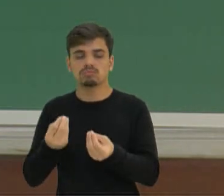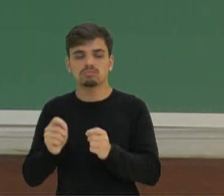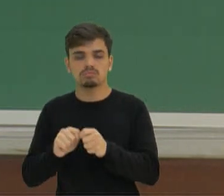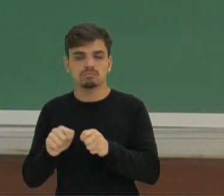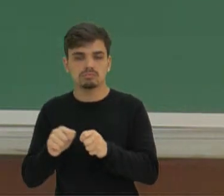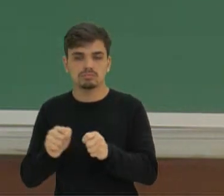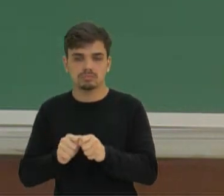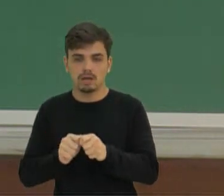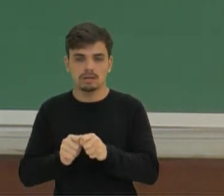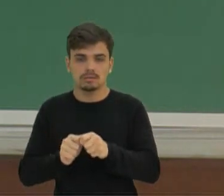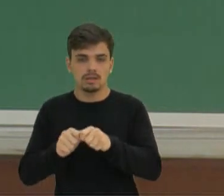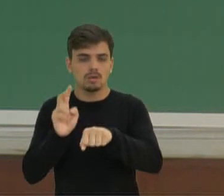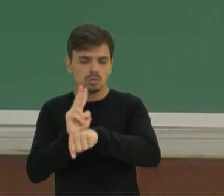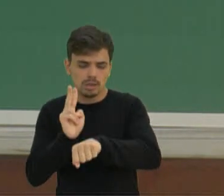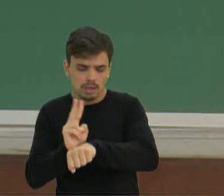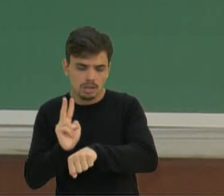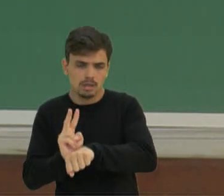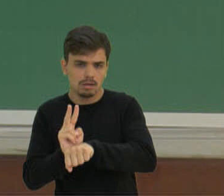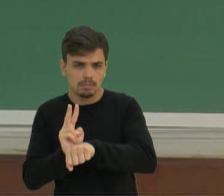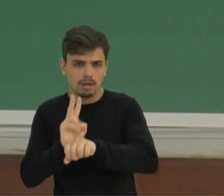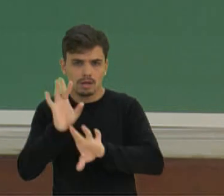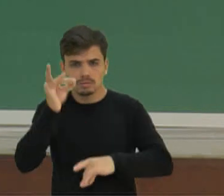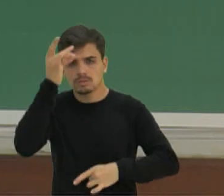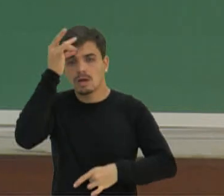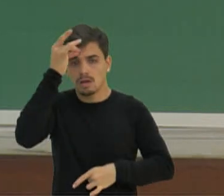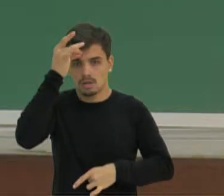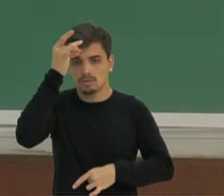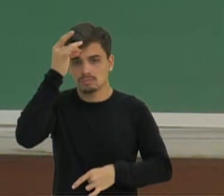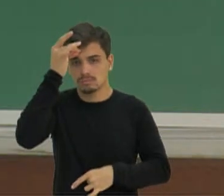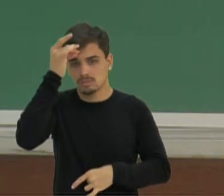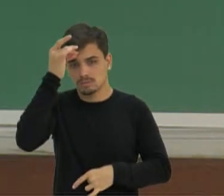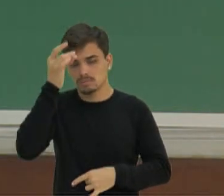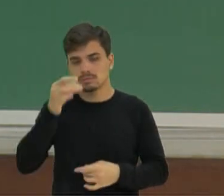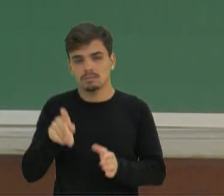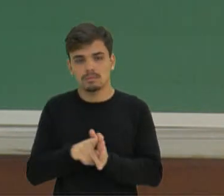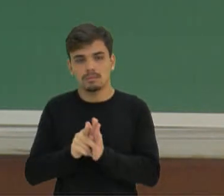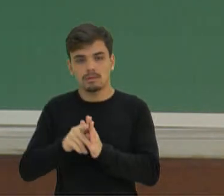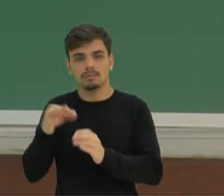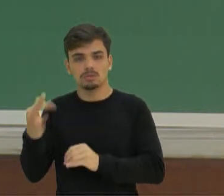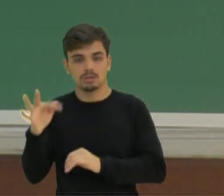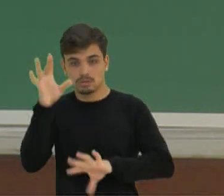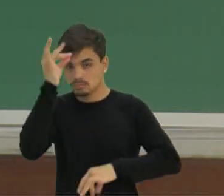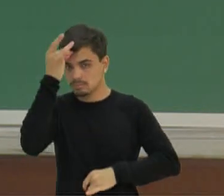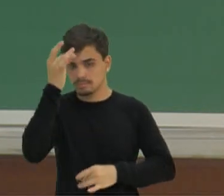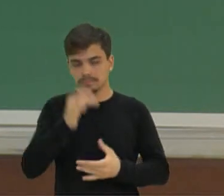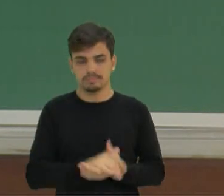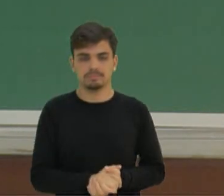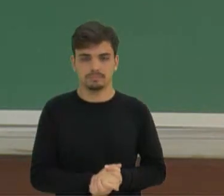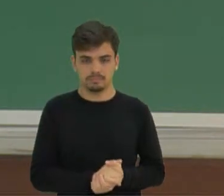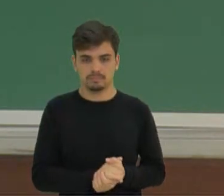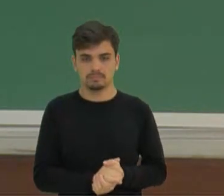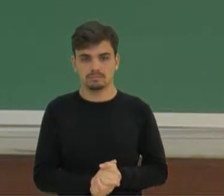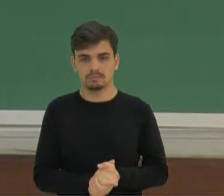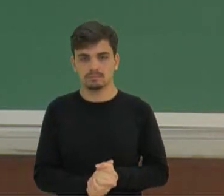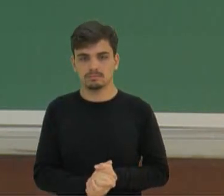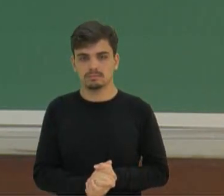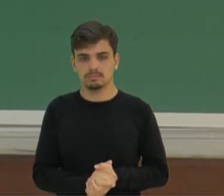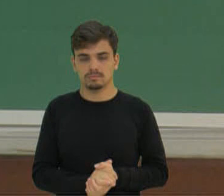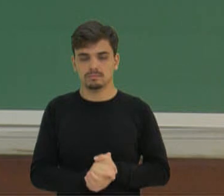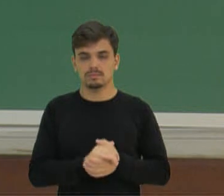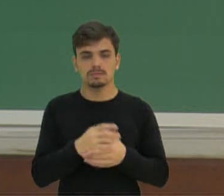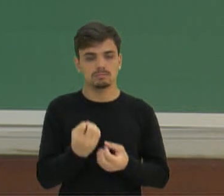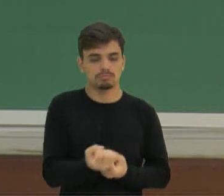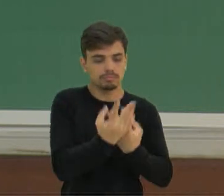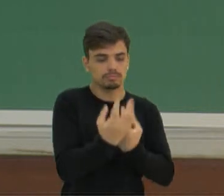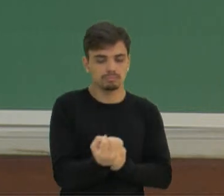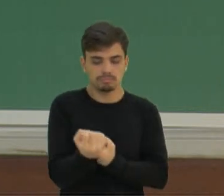um curativo desse para pegar na alma, para, né, colocar nas feridas na alma. Mas pelas expressões dos 2 primeiros